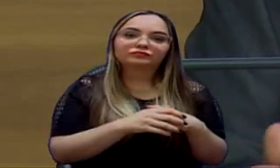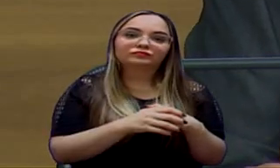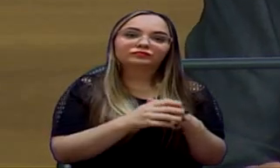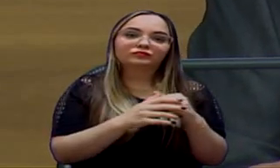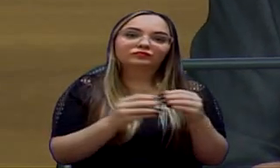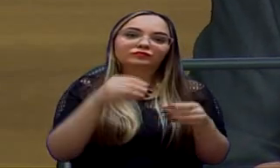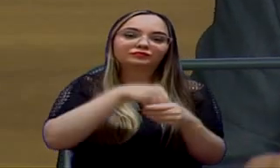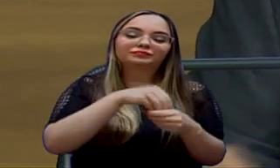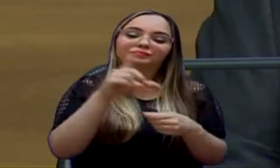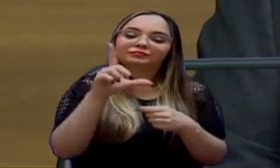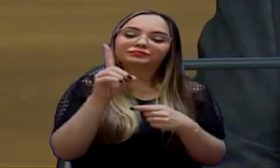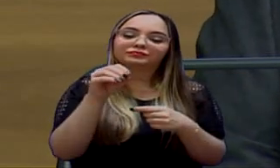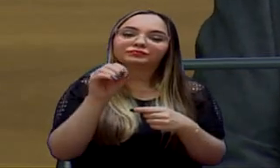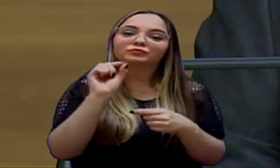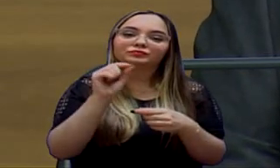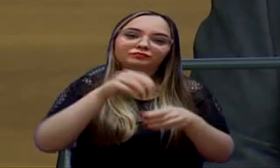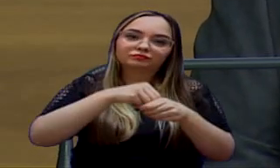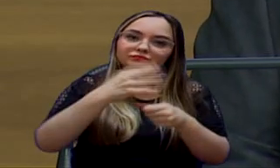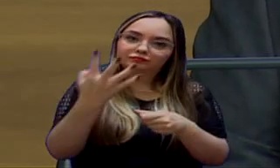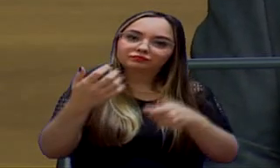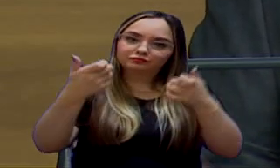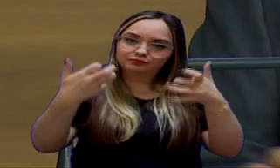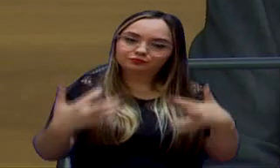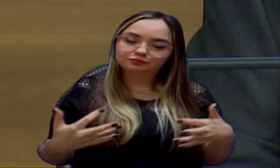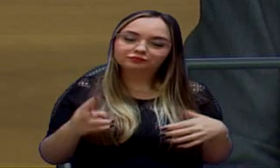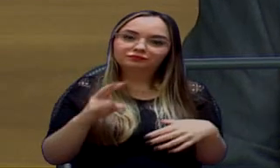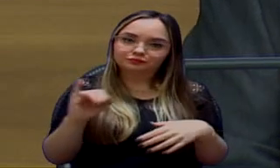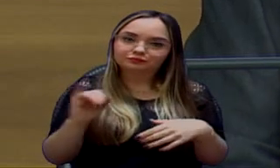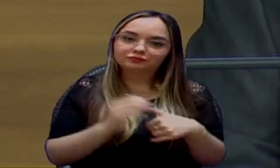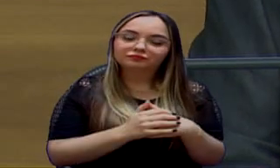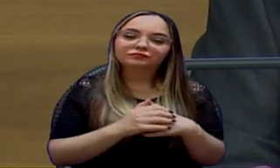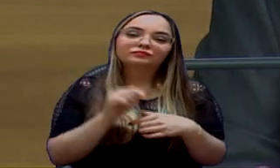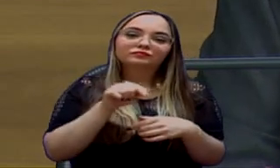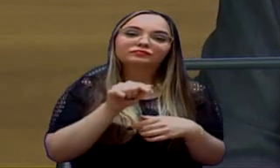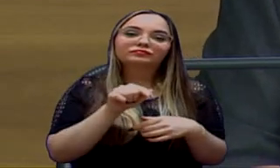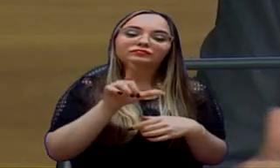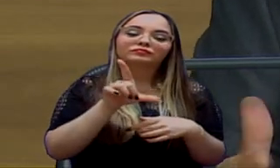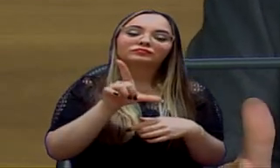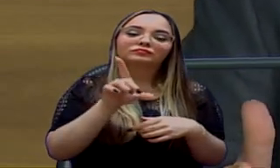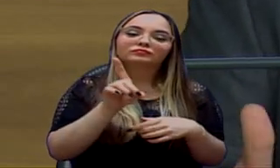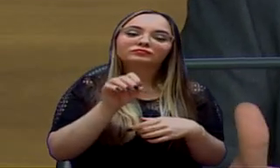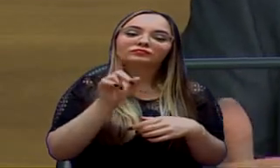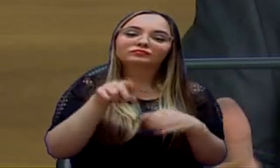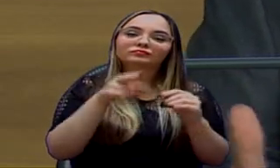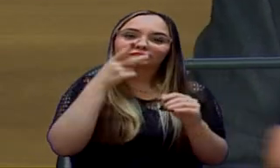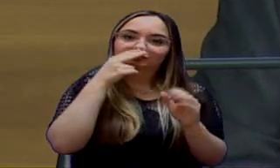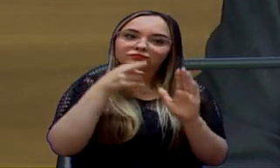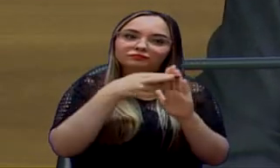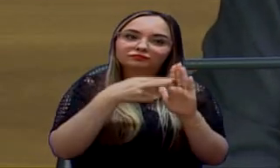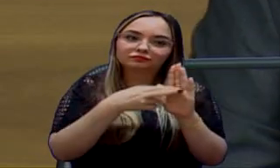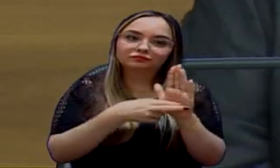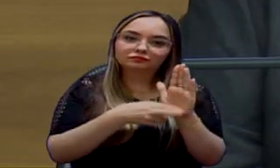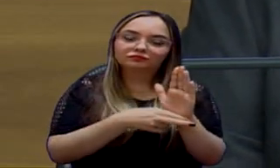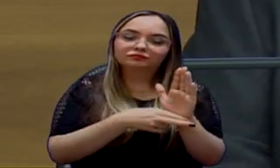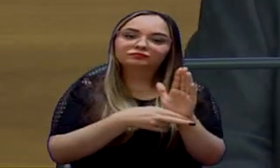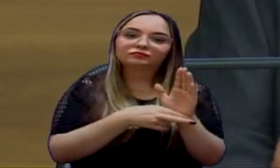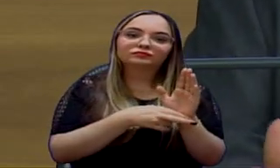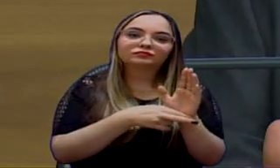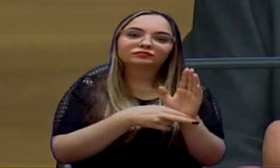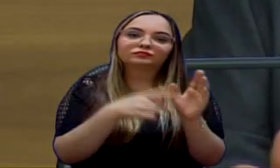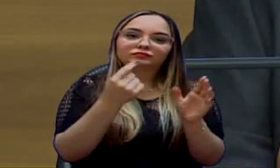que está contido dentro dessa peça que basicamente Ela traz o regramento para fazer o orçamento